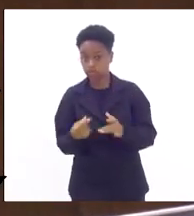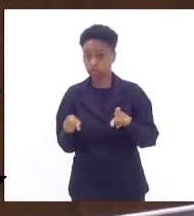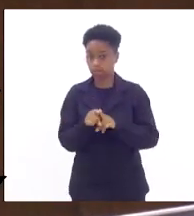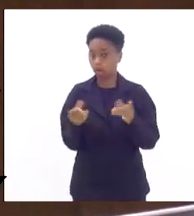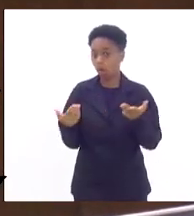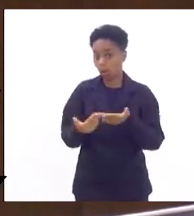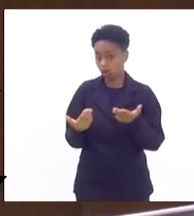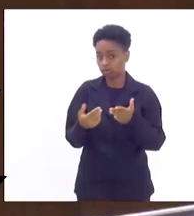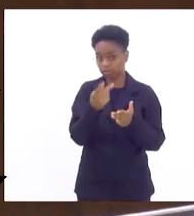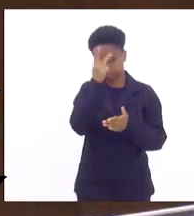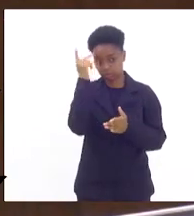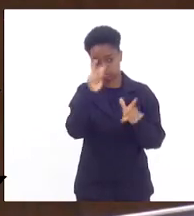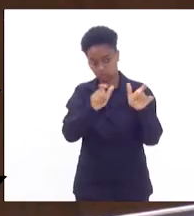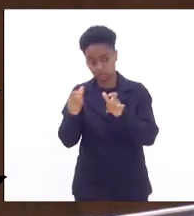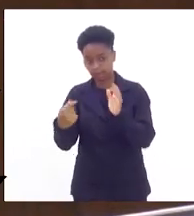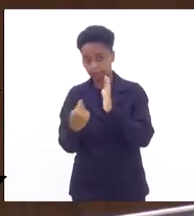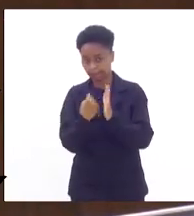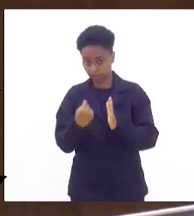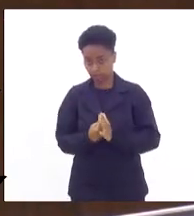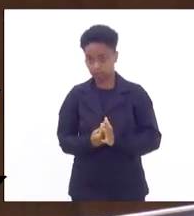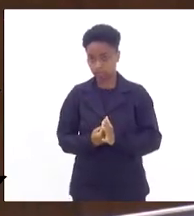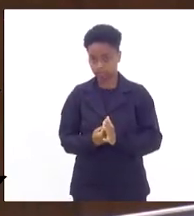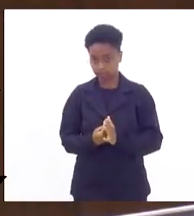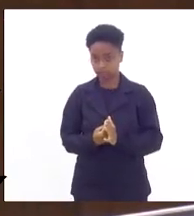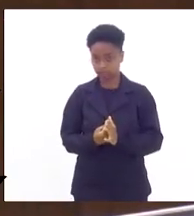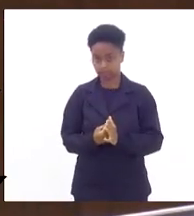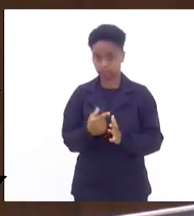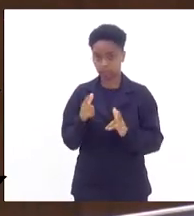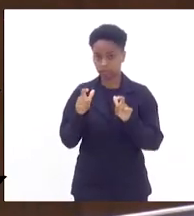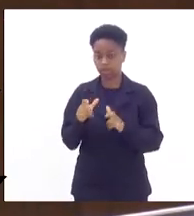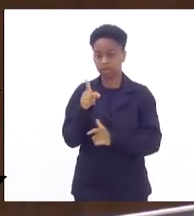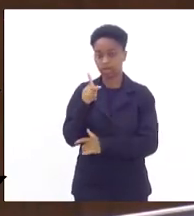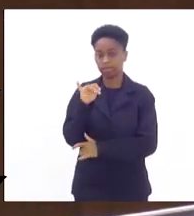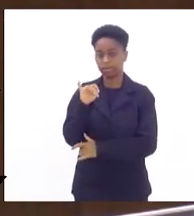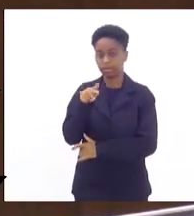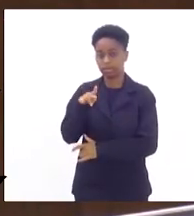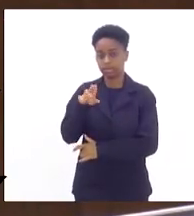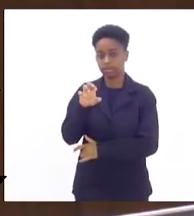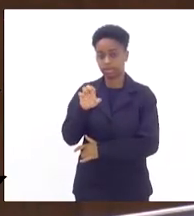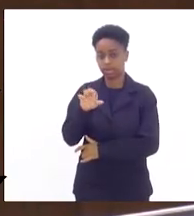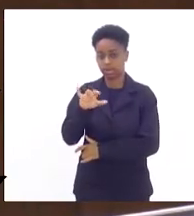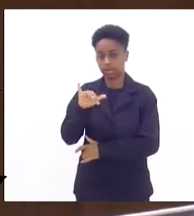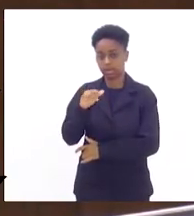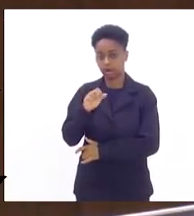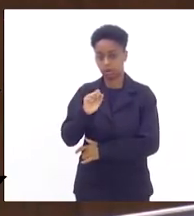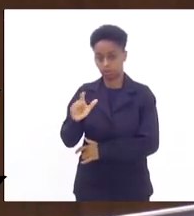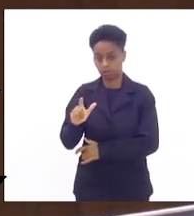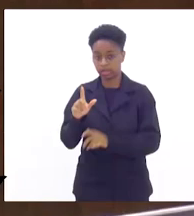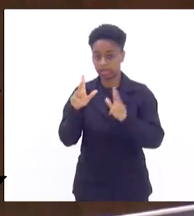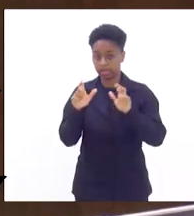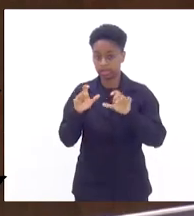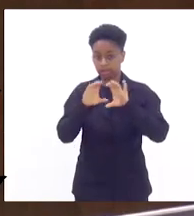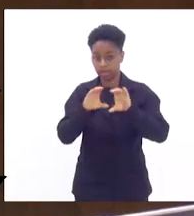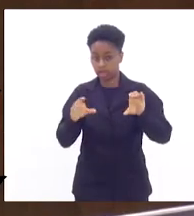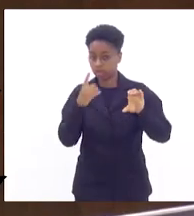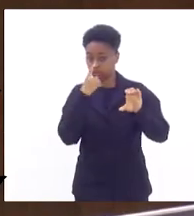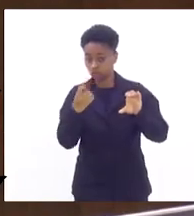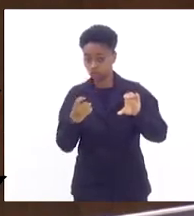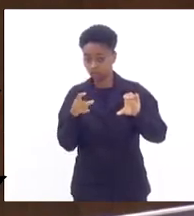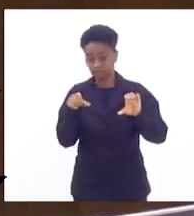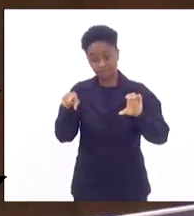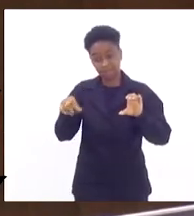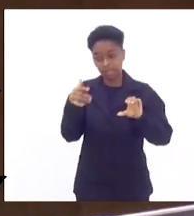também por parte de representantes de Pinheiral, a questão do esgoto. Pinheiral não tem tratamento de